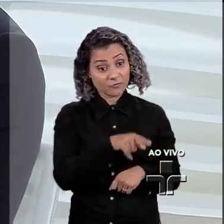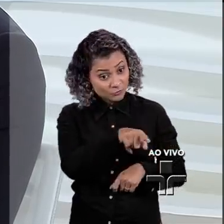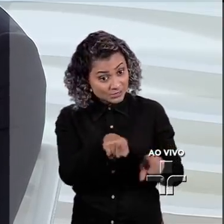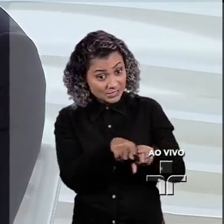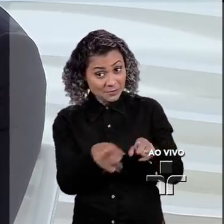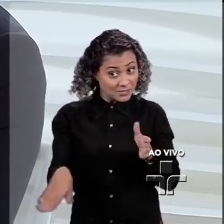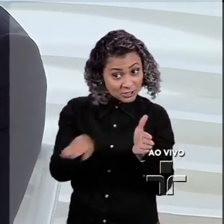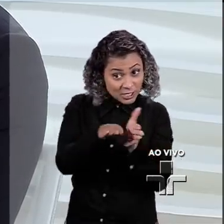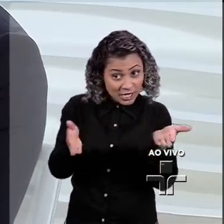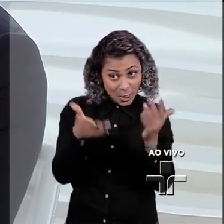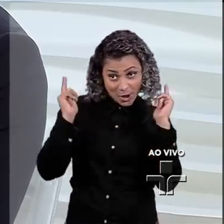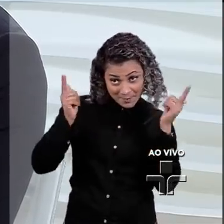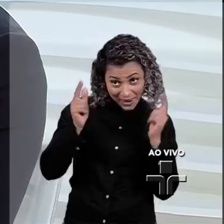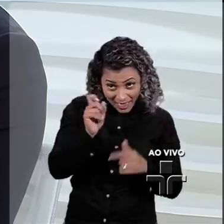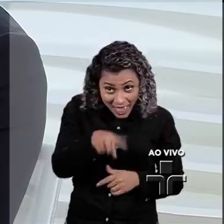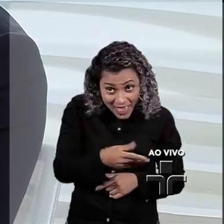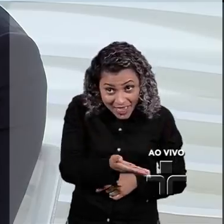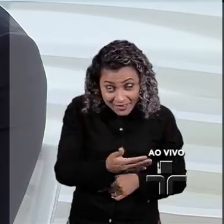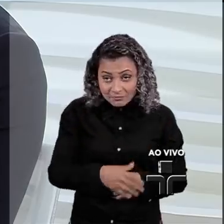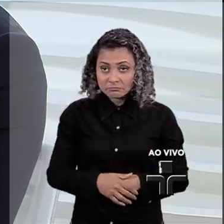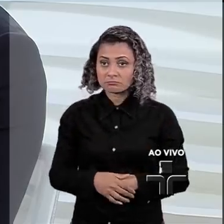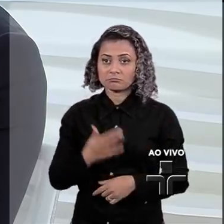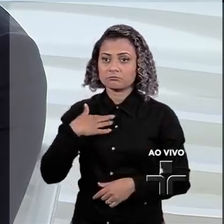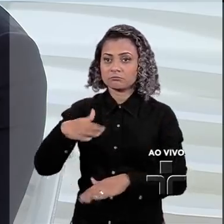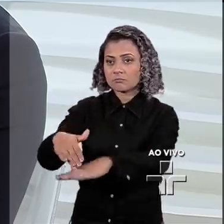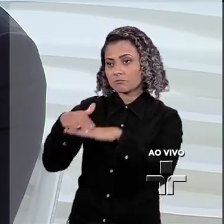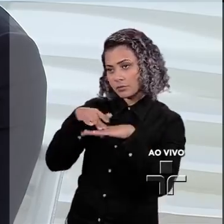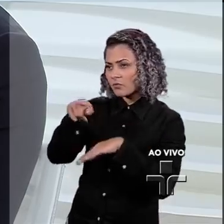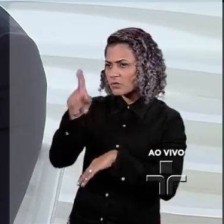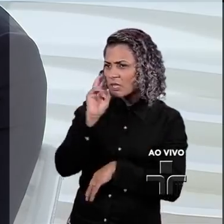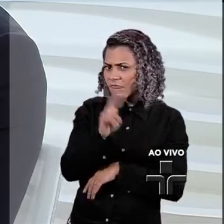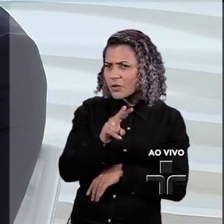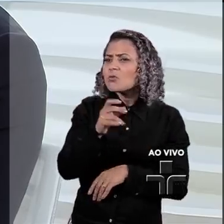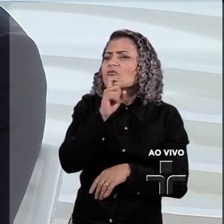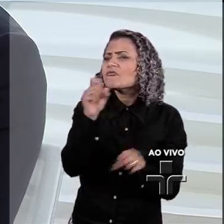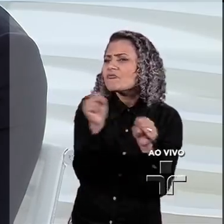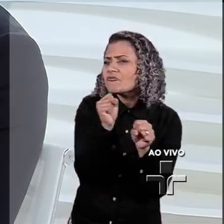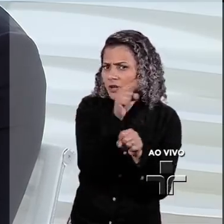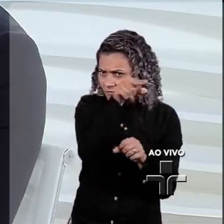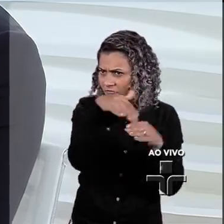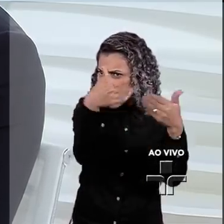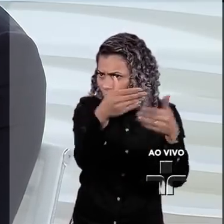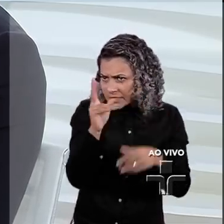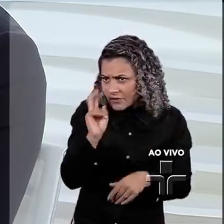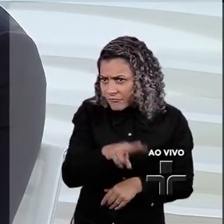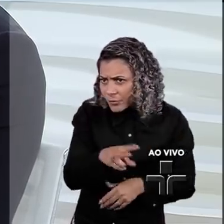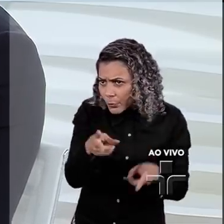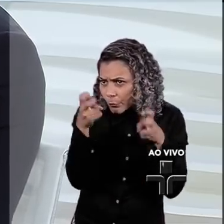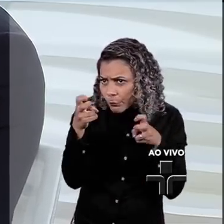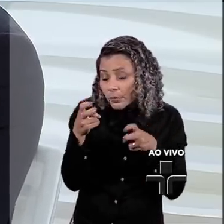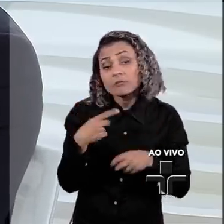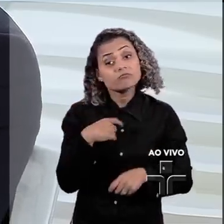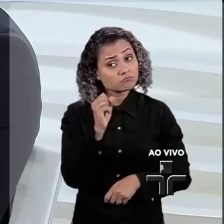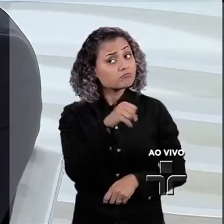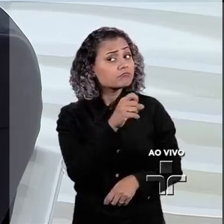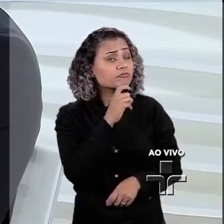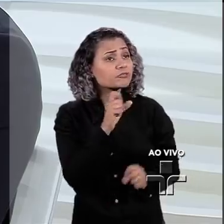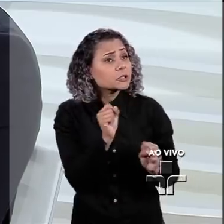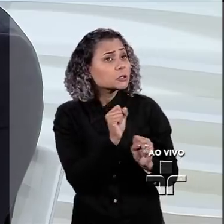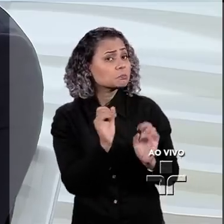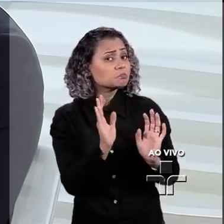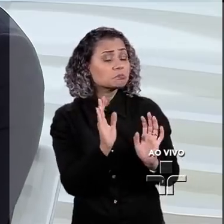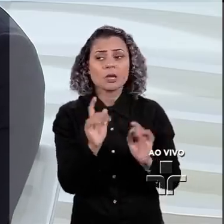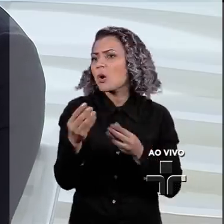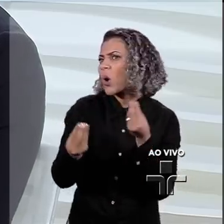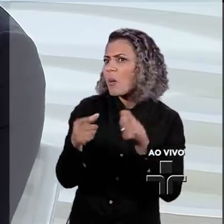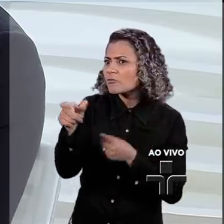chegando da balada? Aí ele virou para mim e falou, você viu o frio que está lá fora? Eu falei, não, vi, está bem frio hoje. Ele falou, como é que